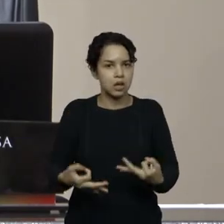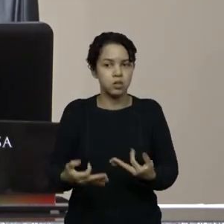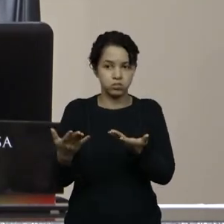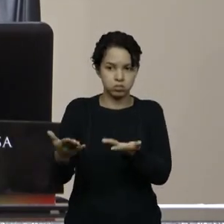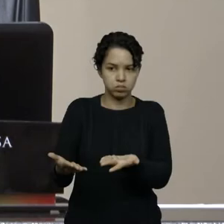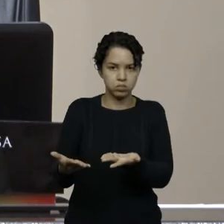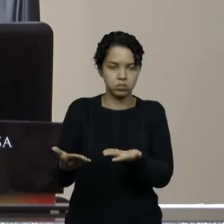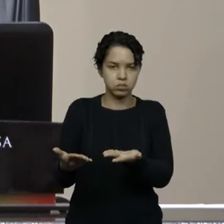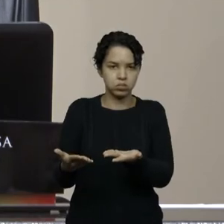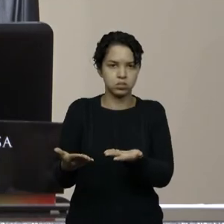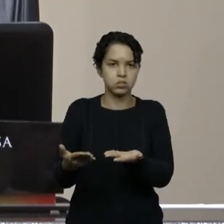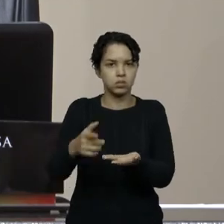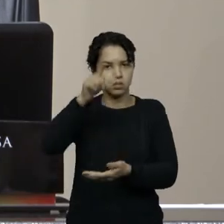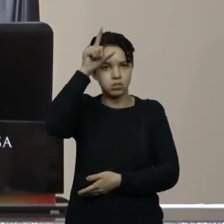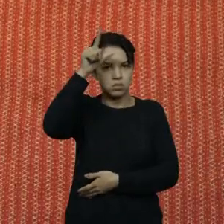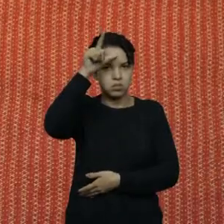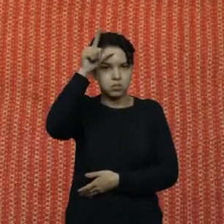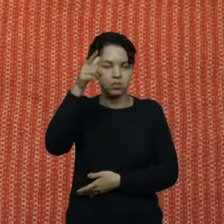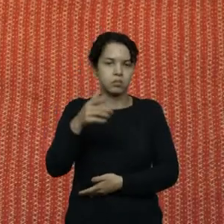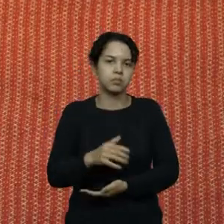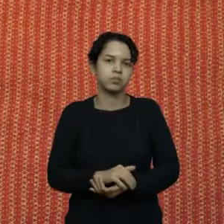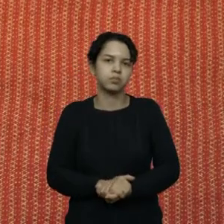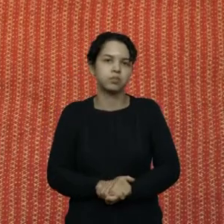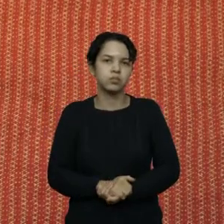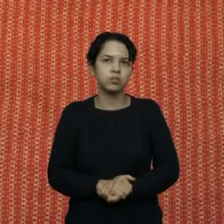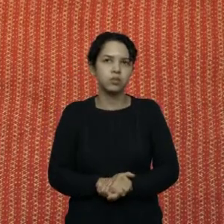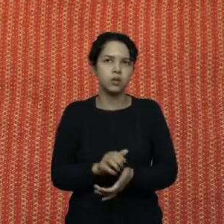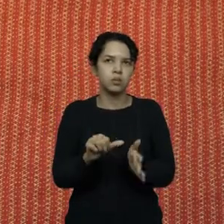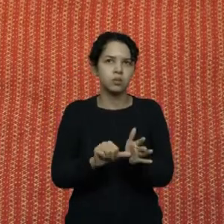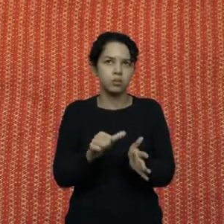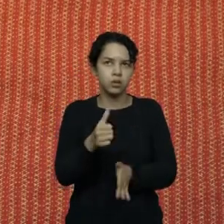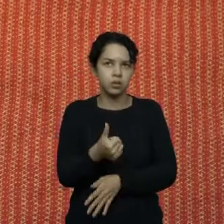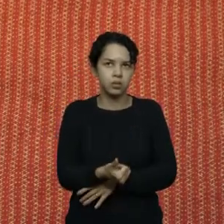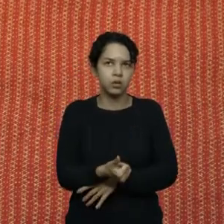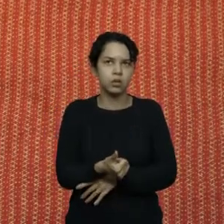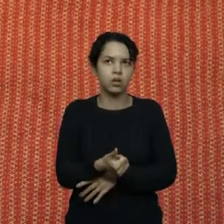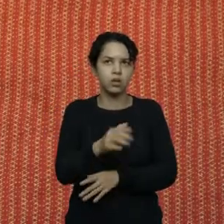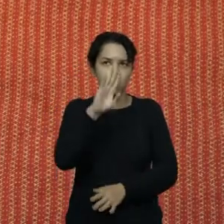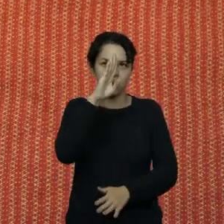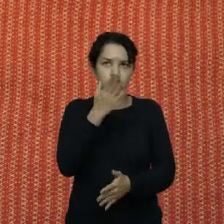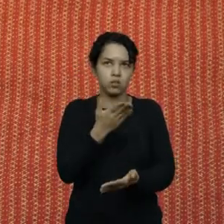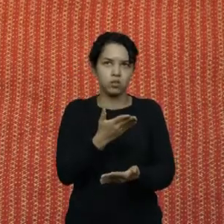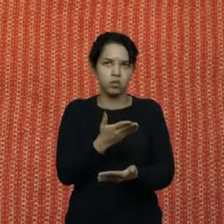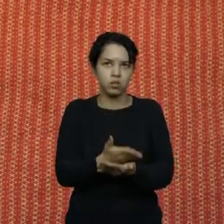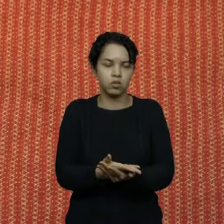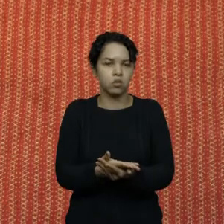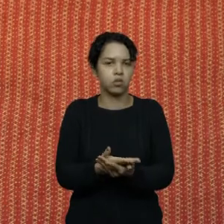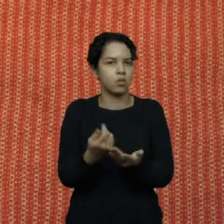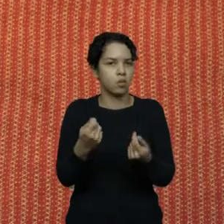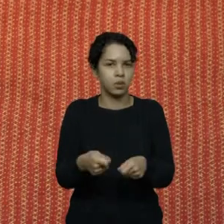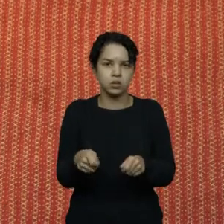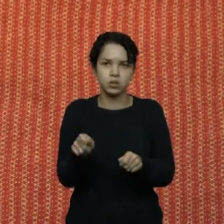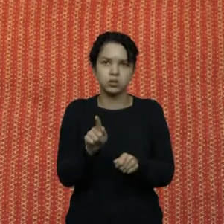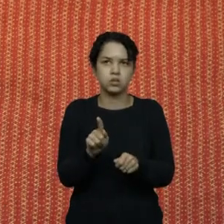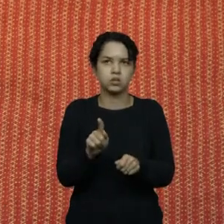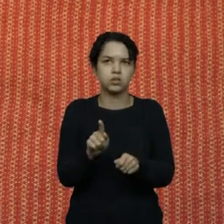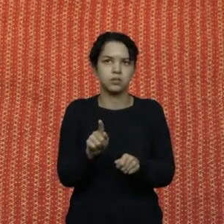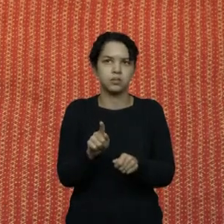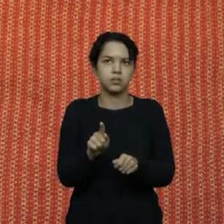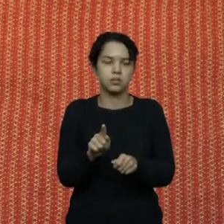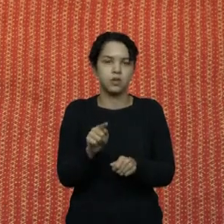o senhor presidente primeiro que o eu acredito que não seja nem um pouco necessário e o senhor